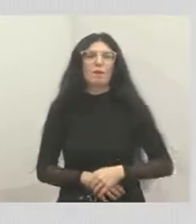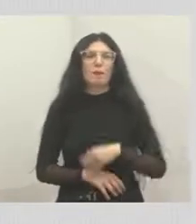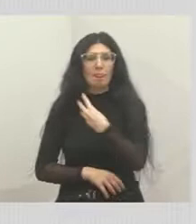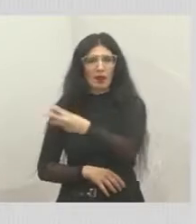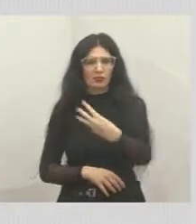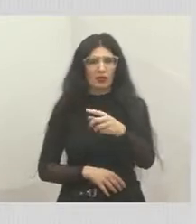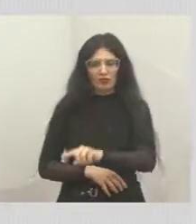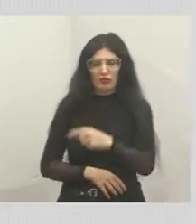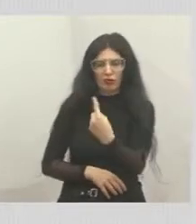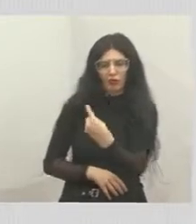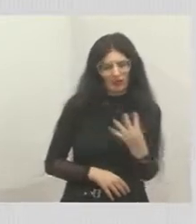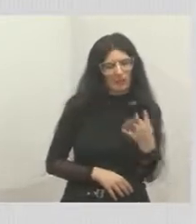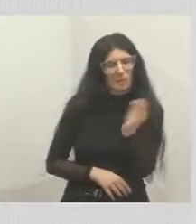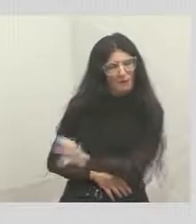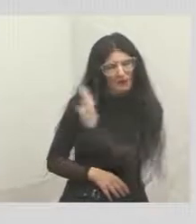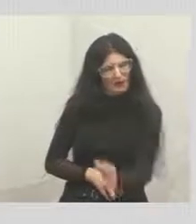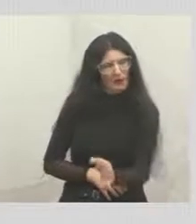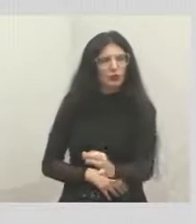momento.